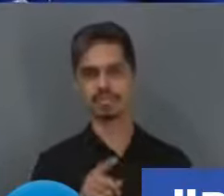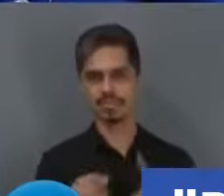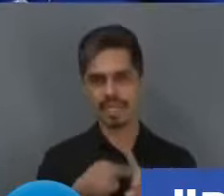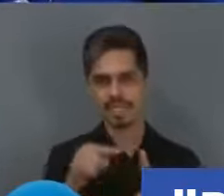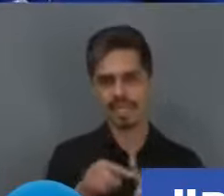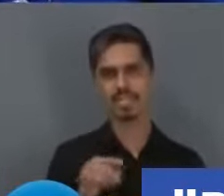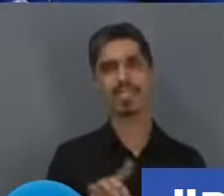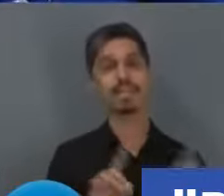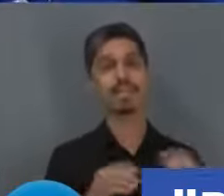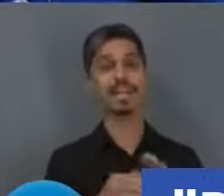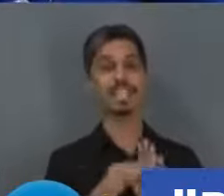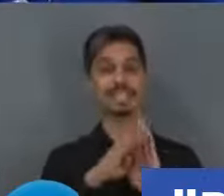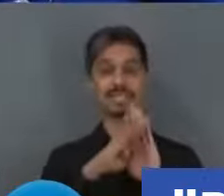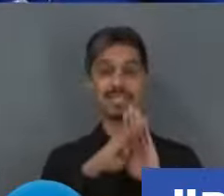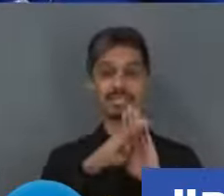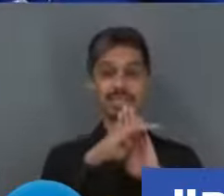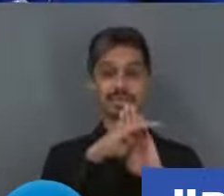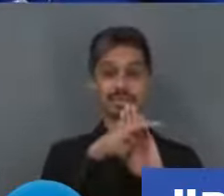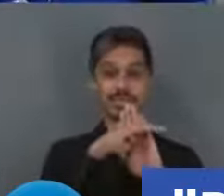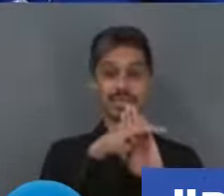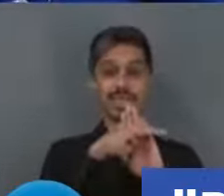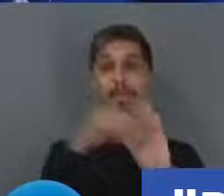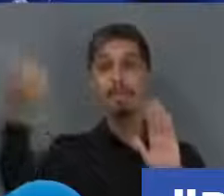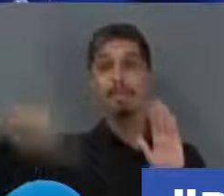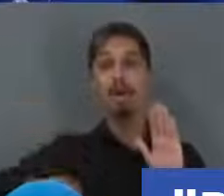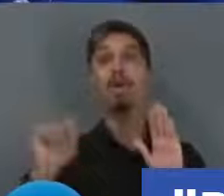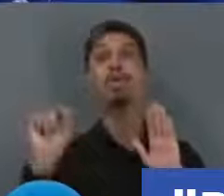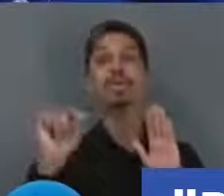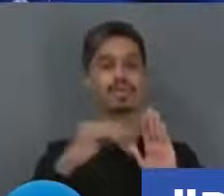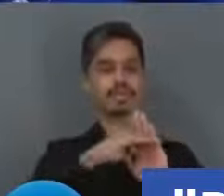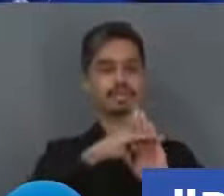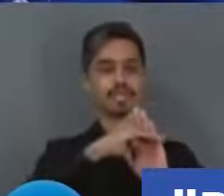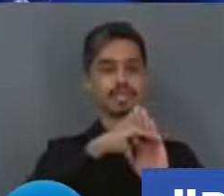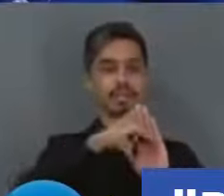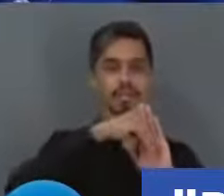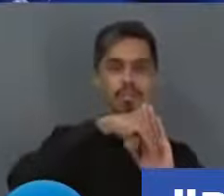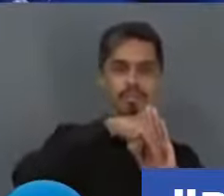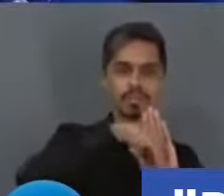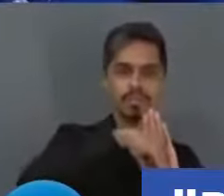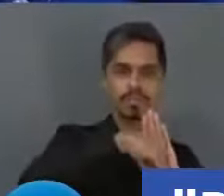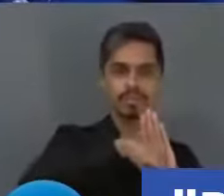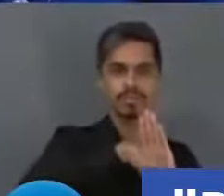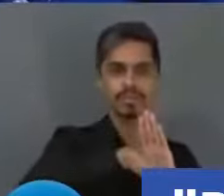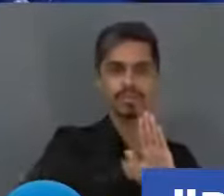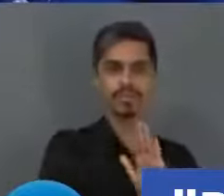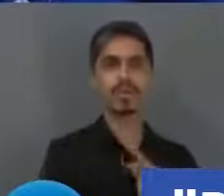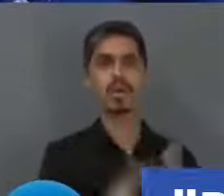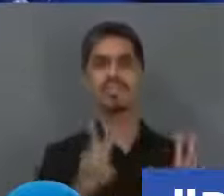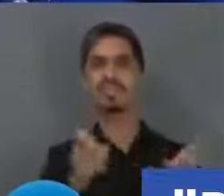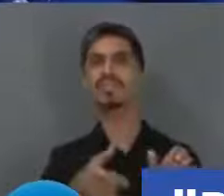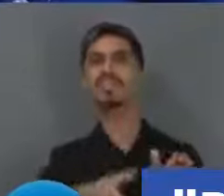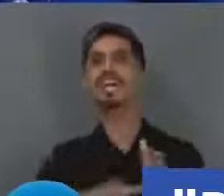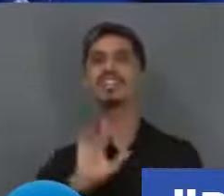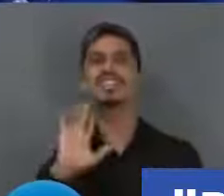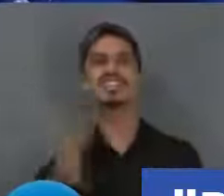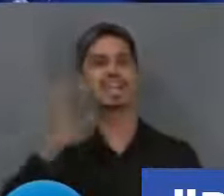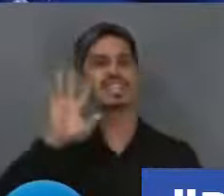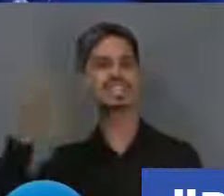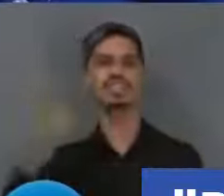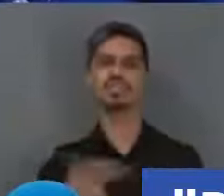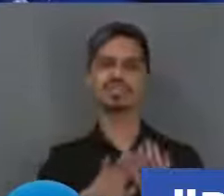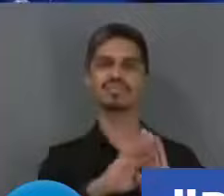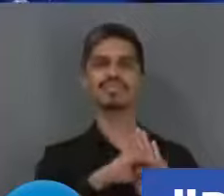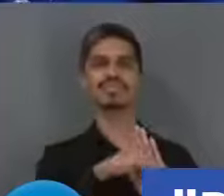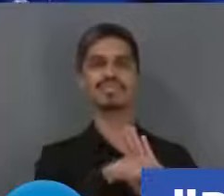a regressão é você voltar a um ponto anterior à aquilo que já havia avançado e no Brasil nós